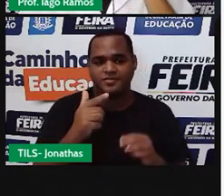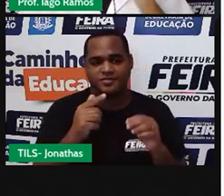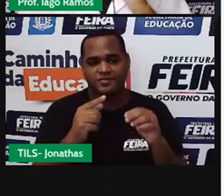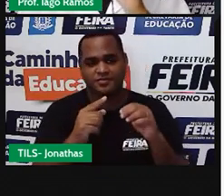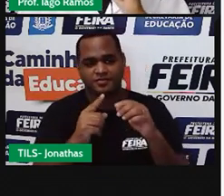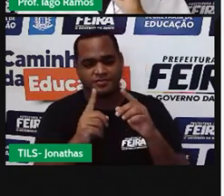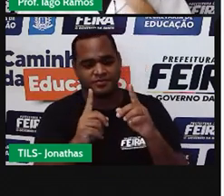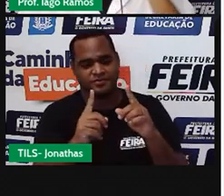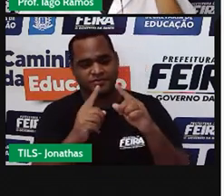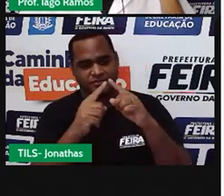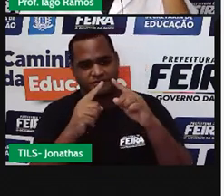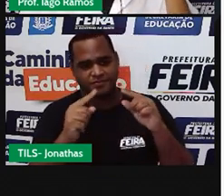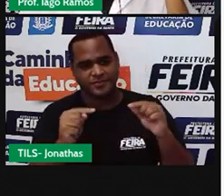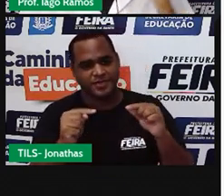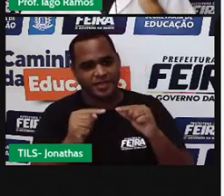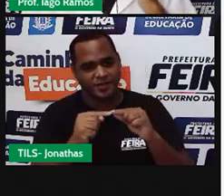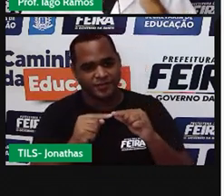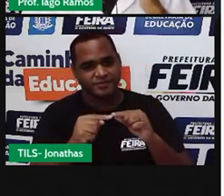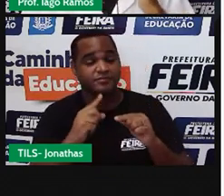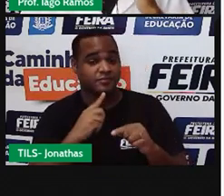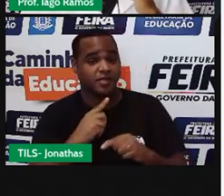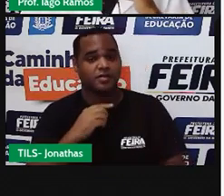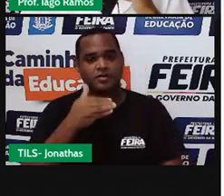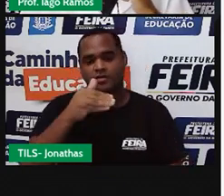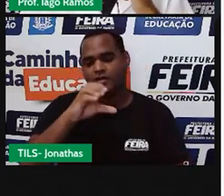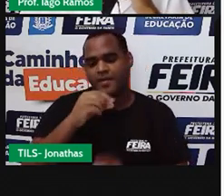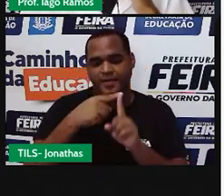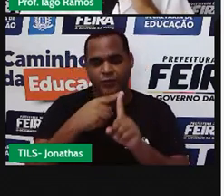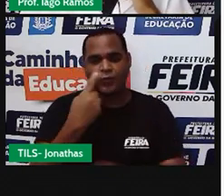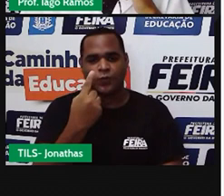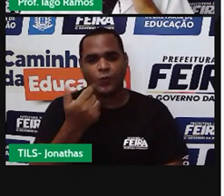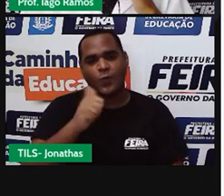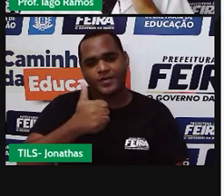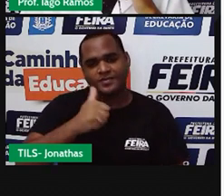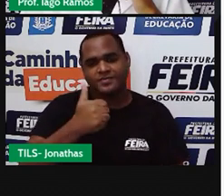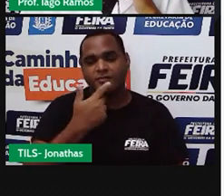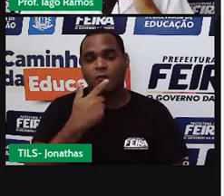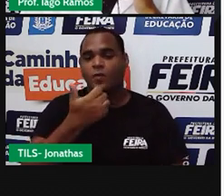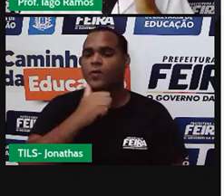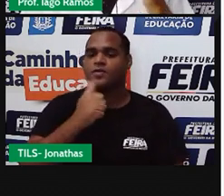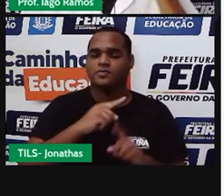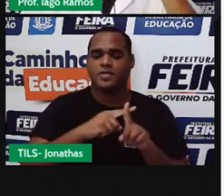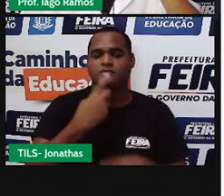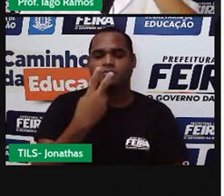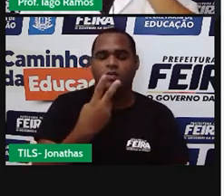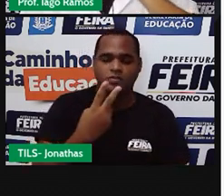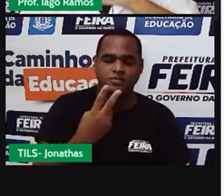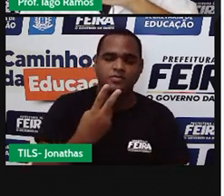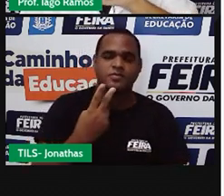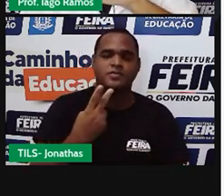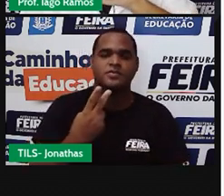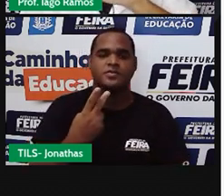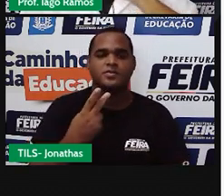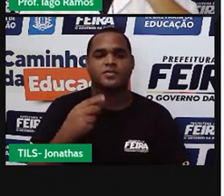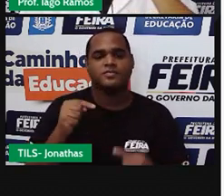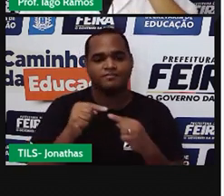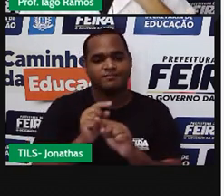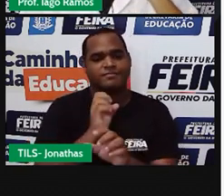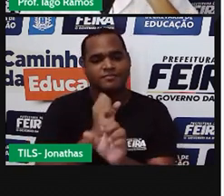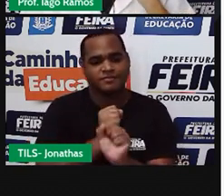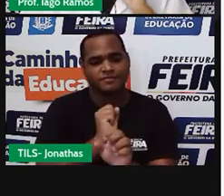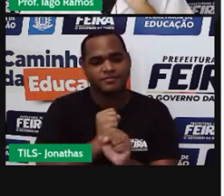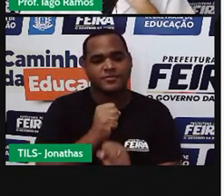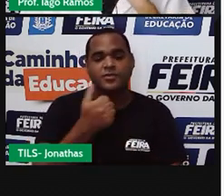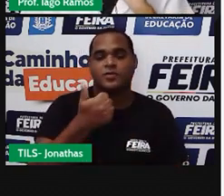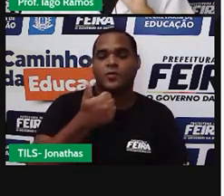formam um 10 mais um 11 11 mais dois triângulos que formam um quadradinho